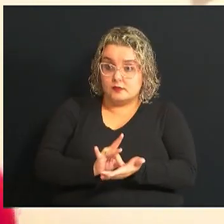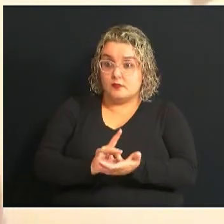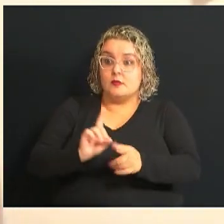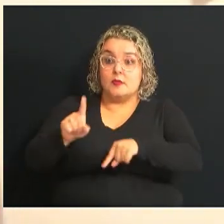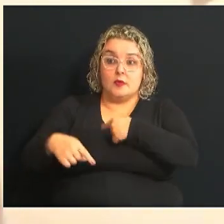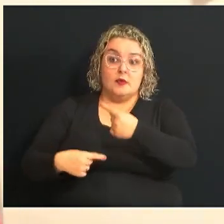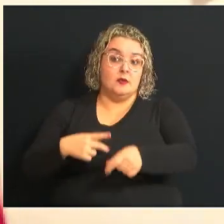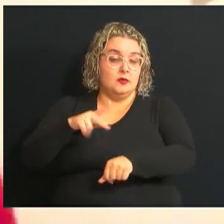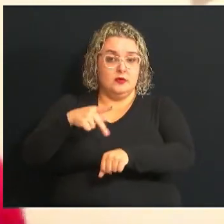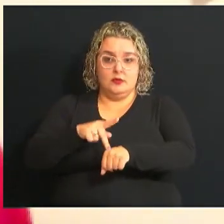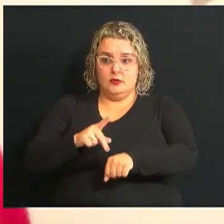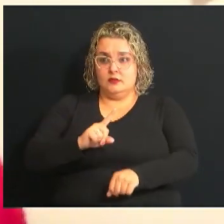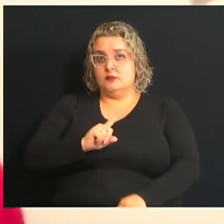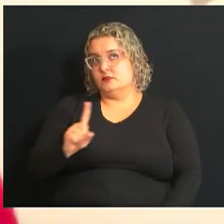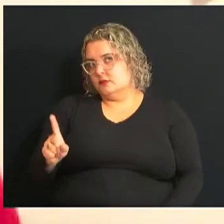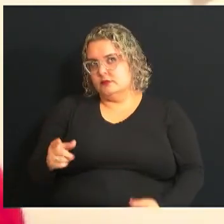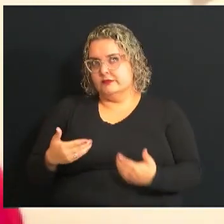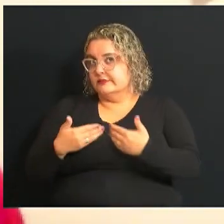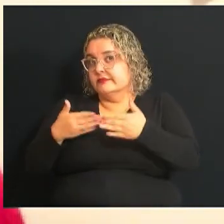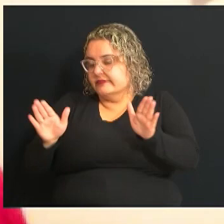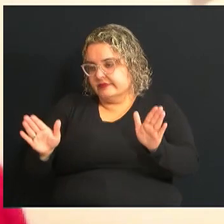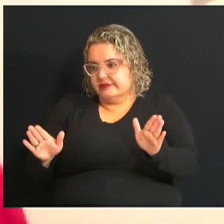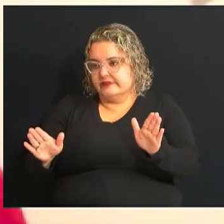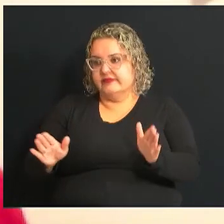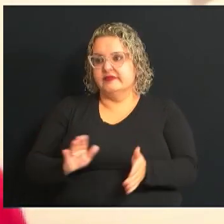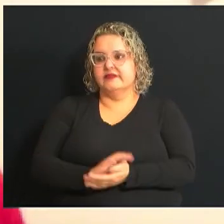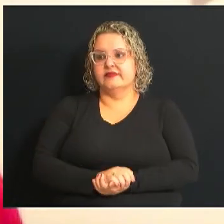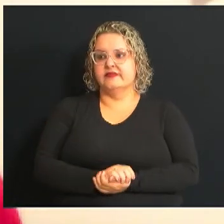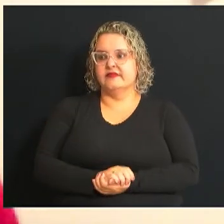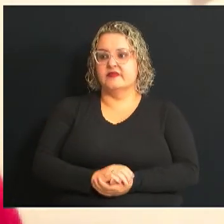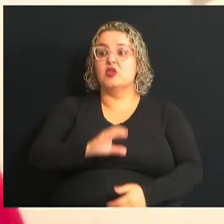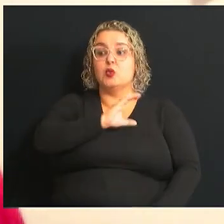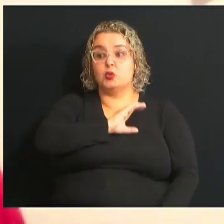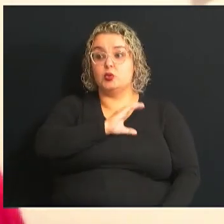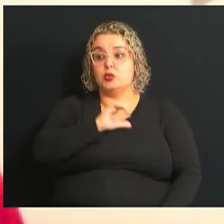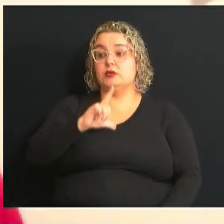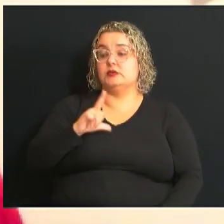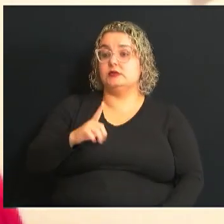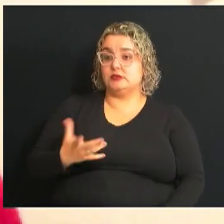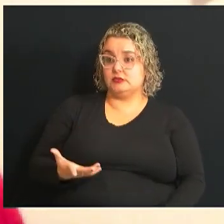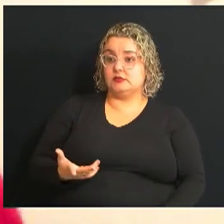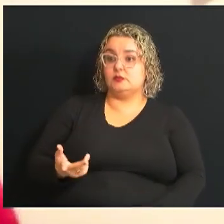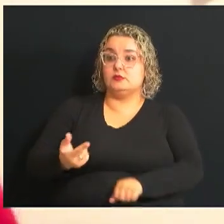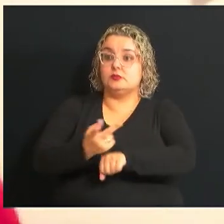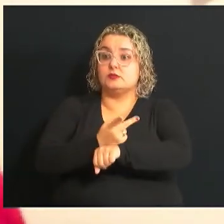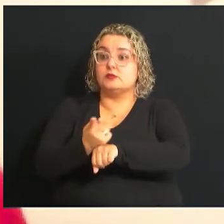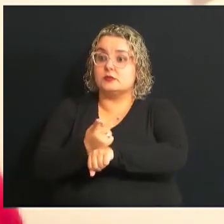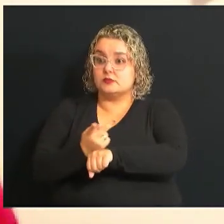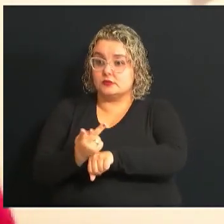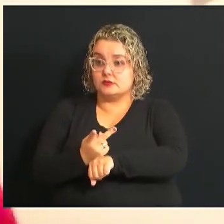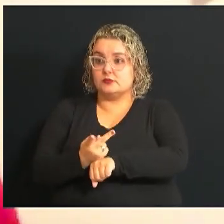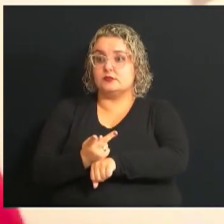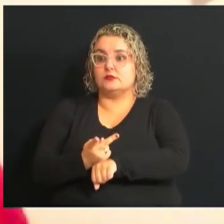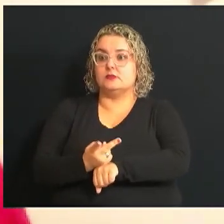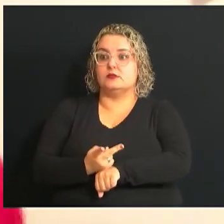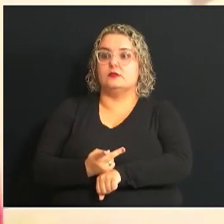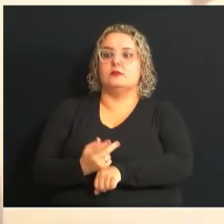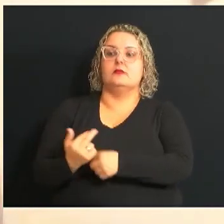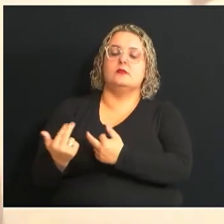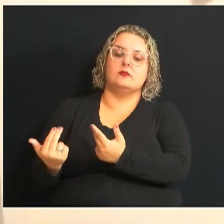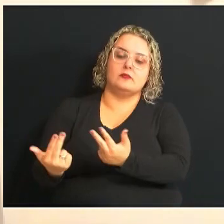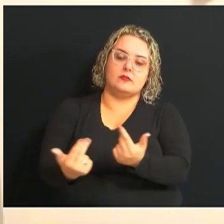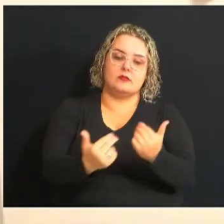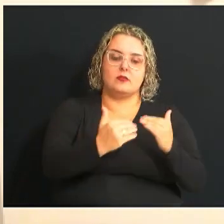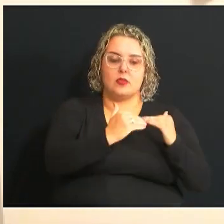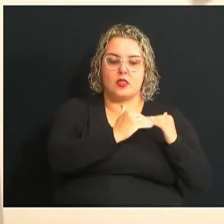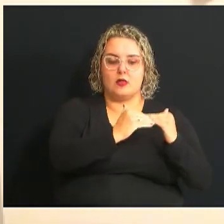são também assim, mais abertos. Então, no Canadá existe uma busca, né, pela equidade, pela